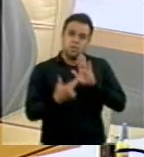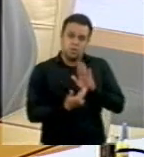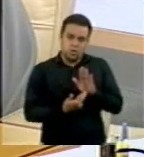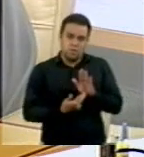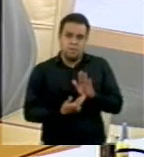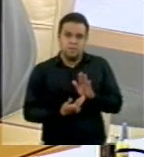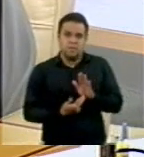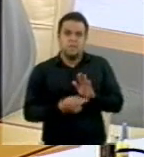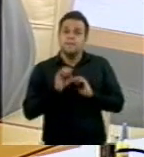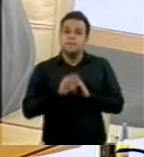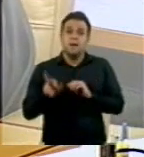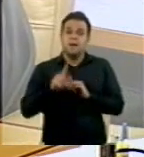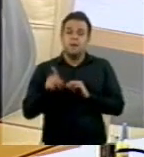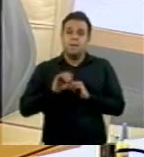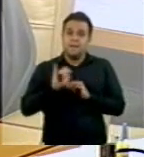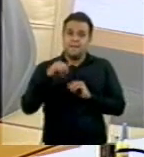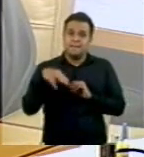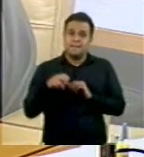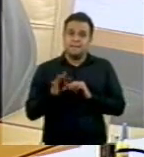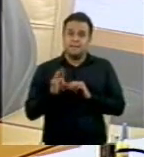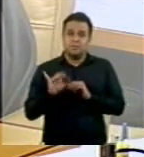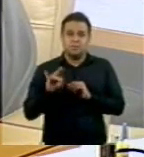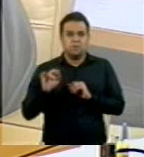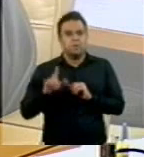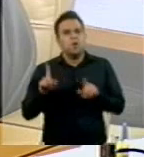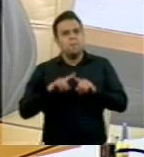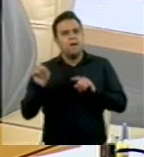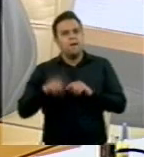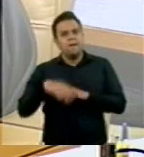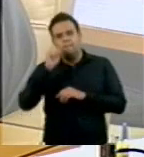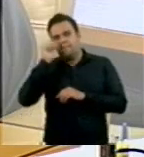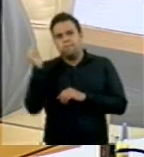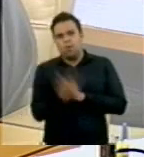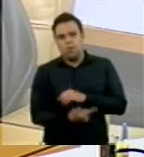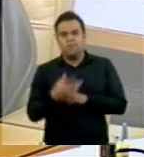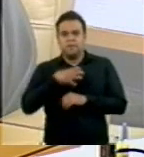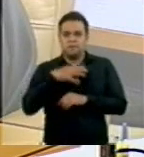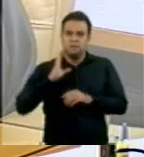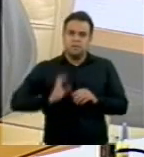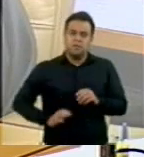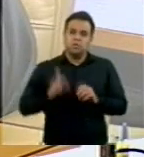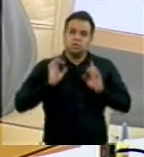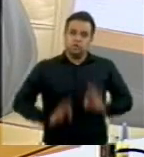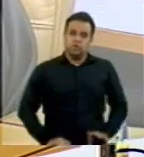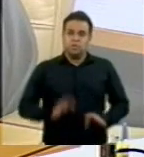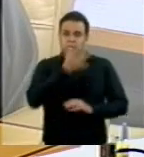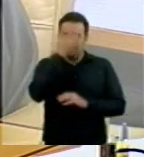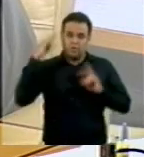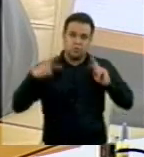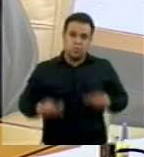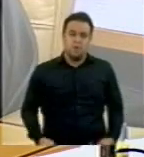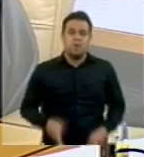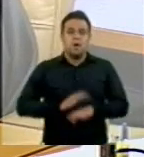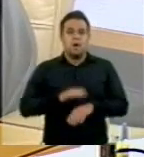não intencionalmente, resultam por ofender a dignidade da pessoa humana na sua dimensão de autonomia